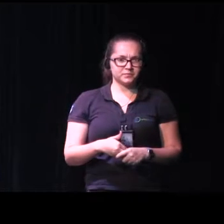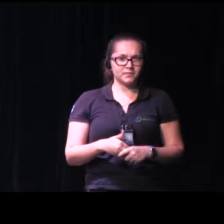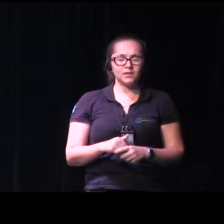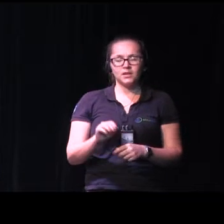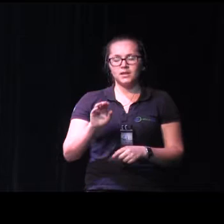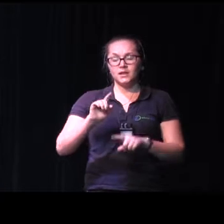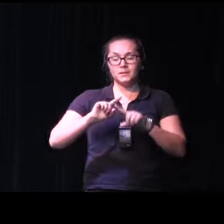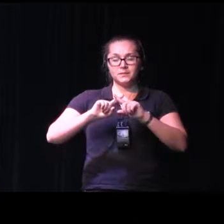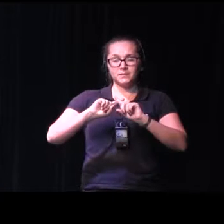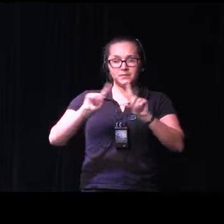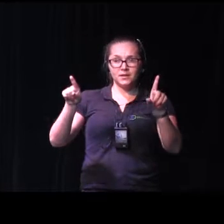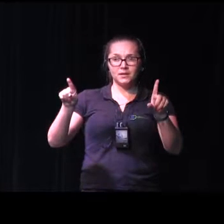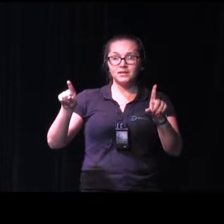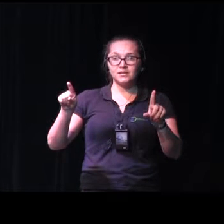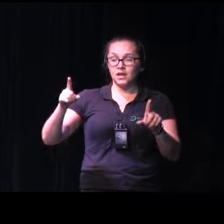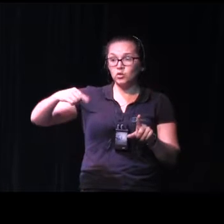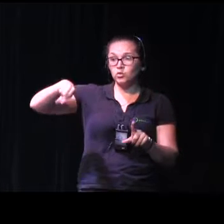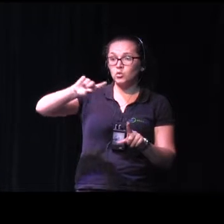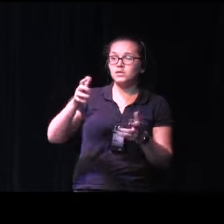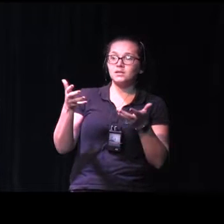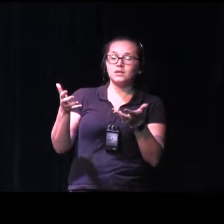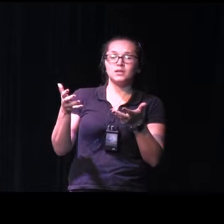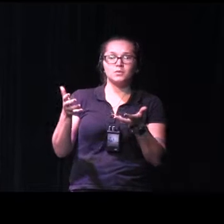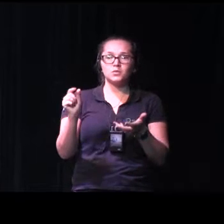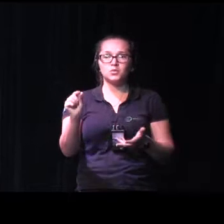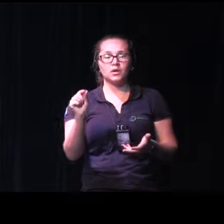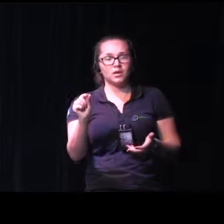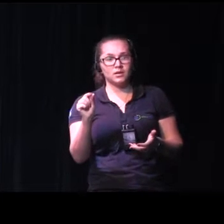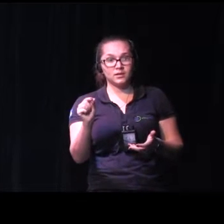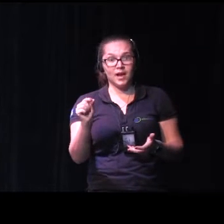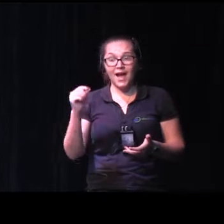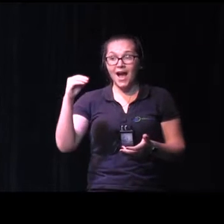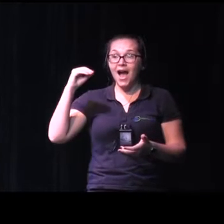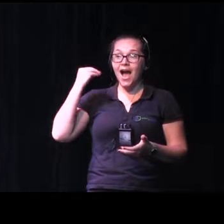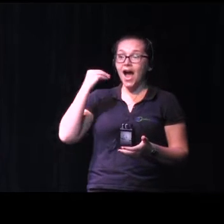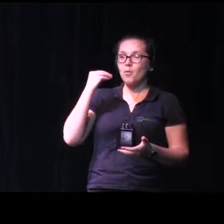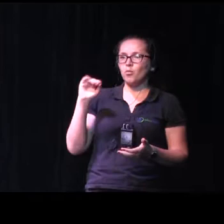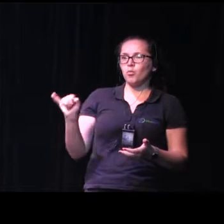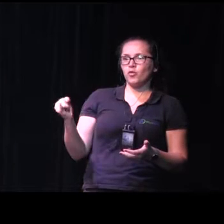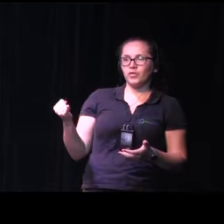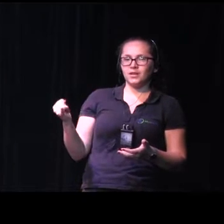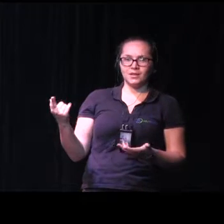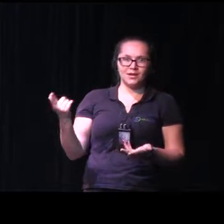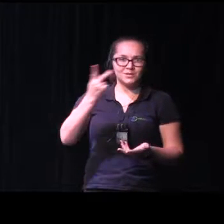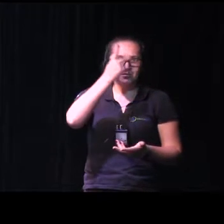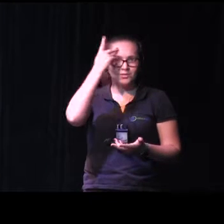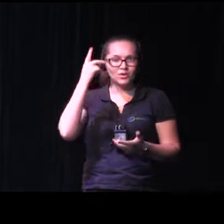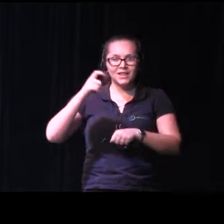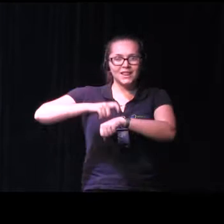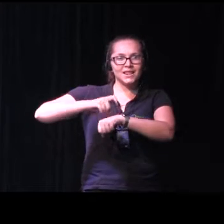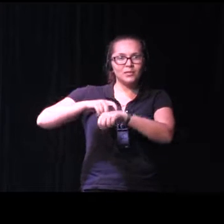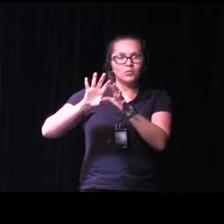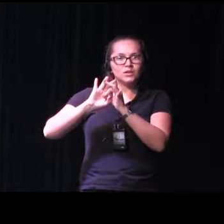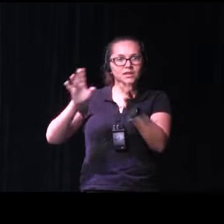estar fumando, ou etc. Mas nós